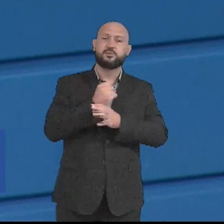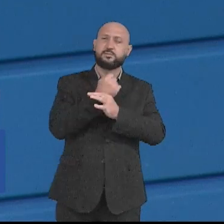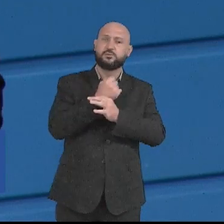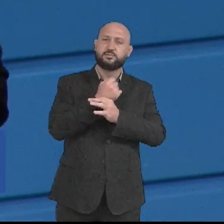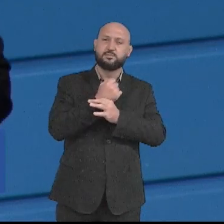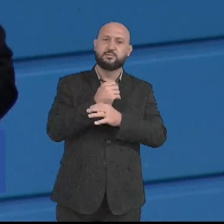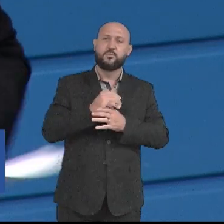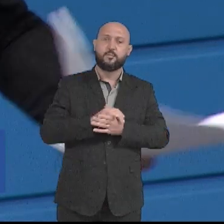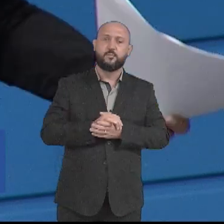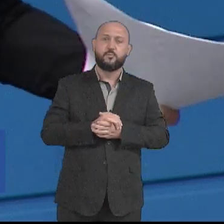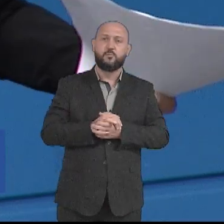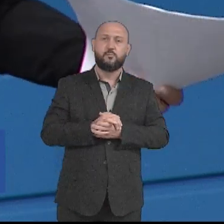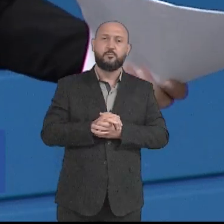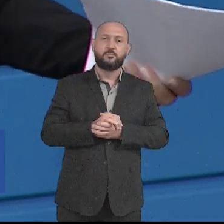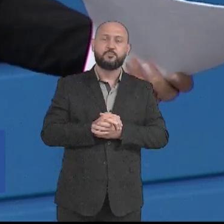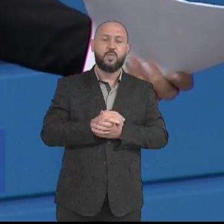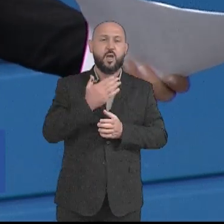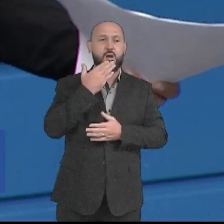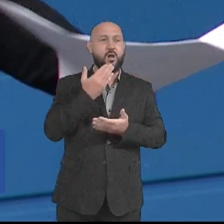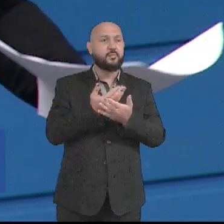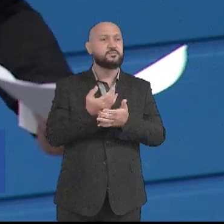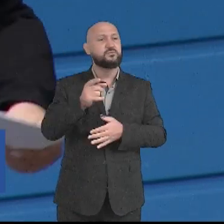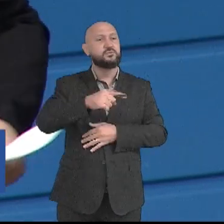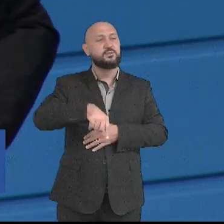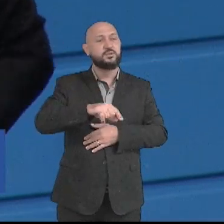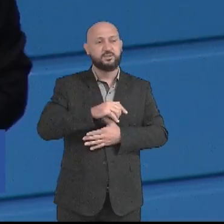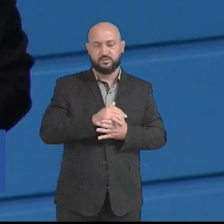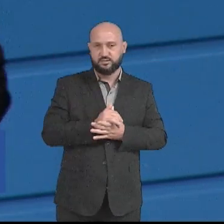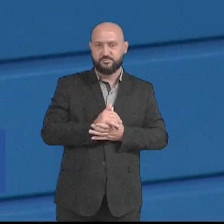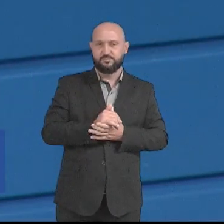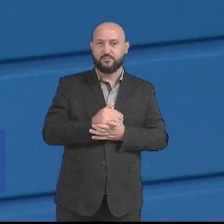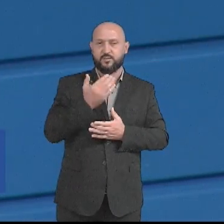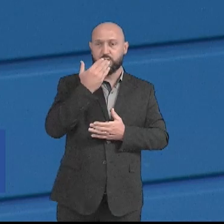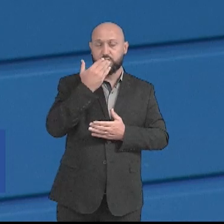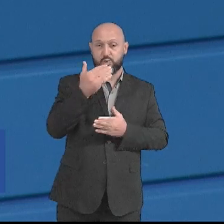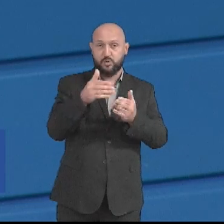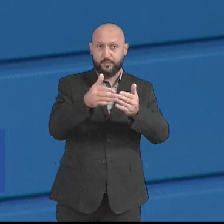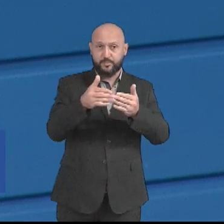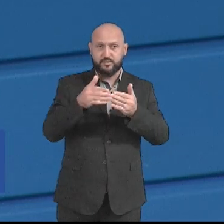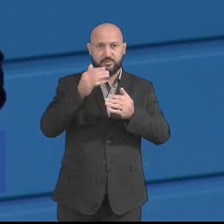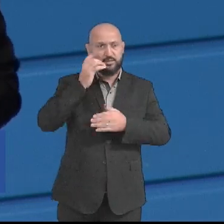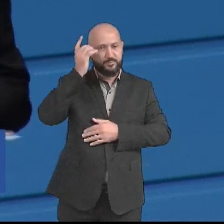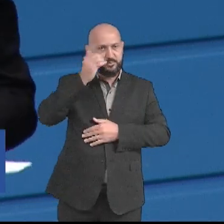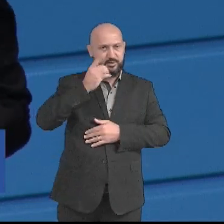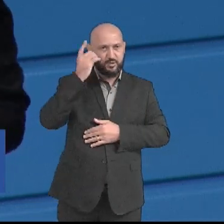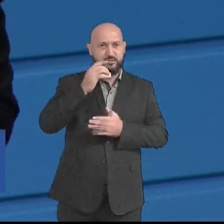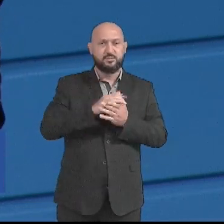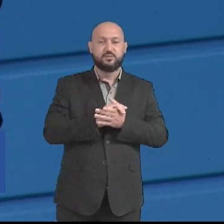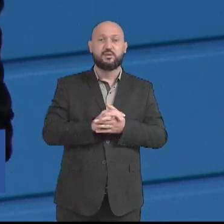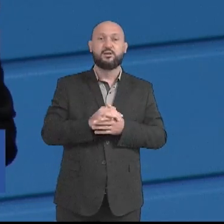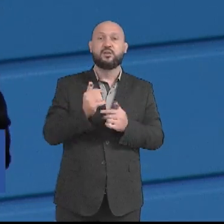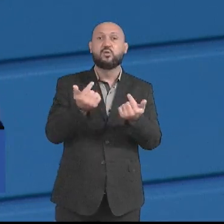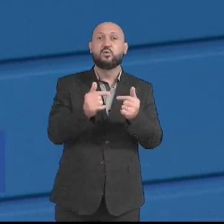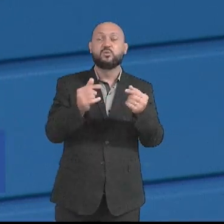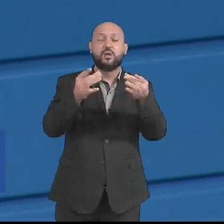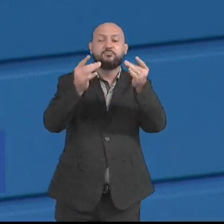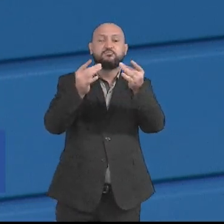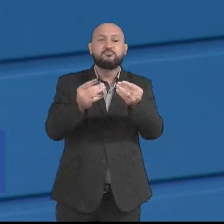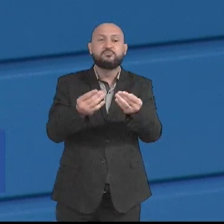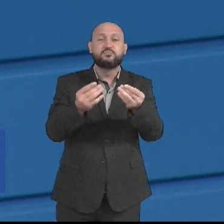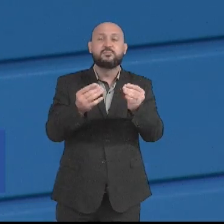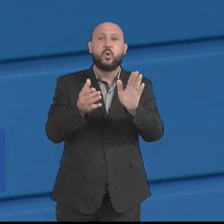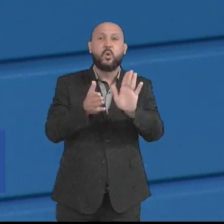Polícia Militar. E pasmem os senhores e senhoras, esse requerimento, deputado, ele não traz dados